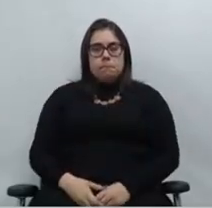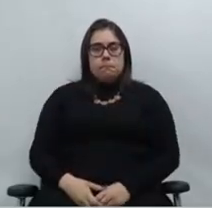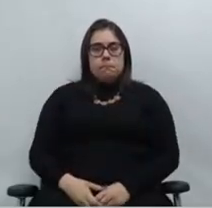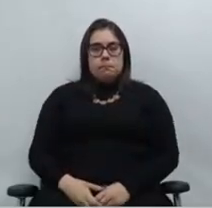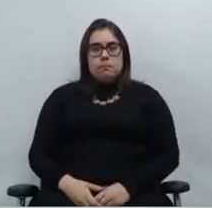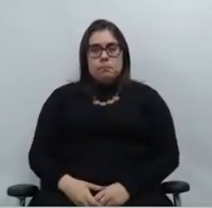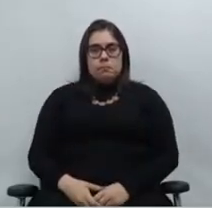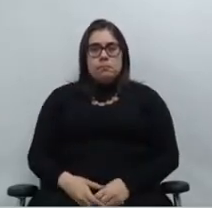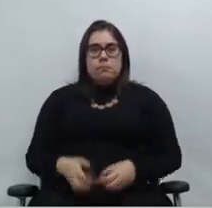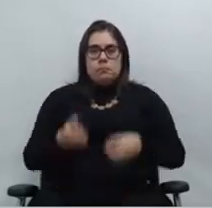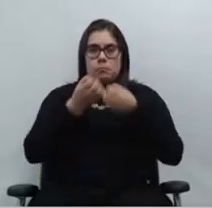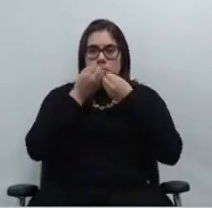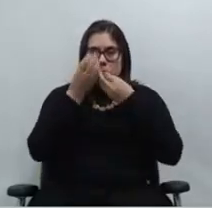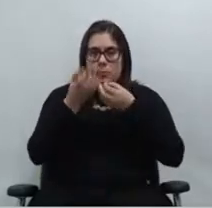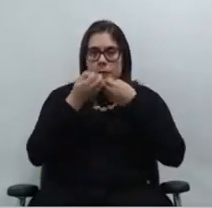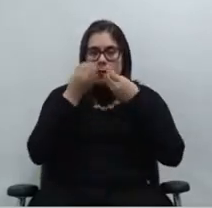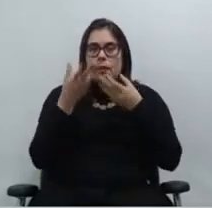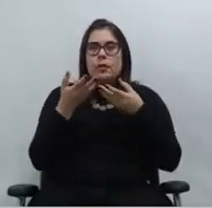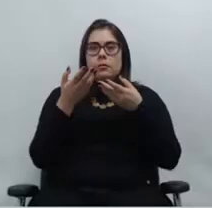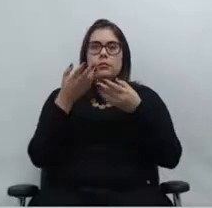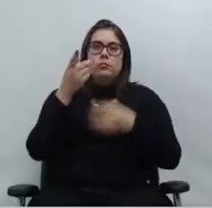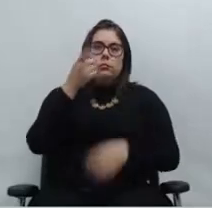relação às manifestações